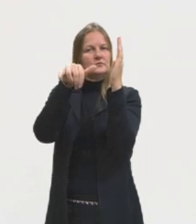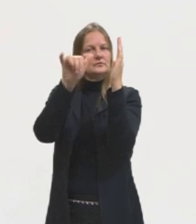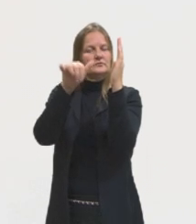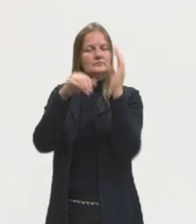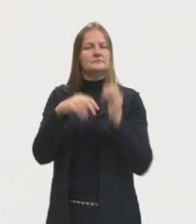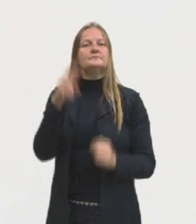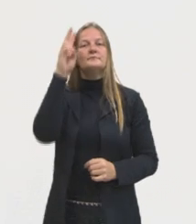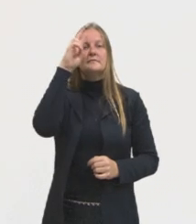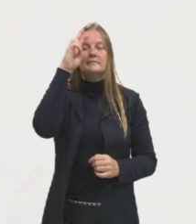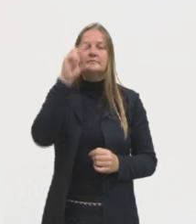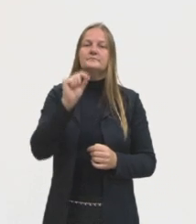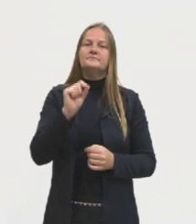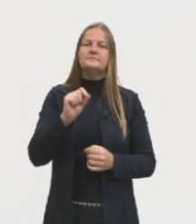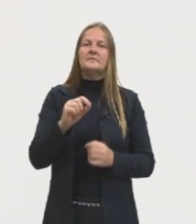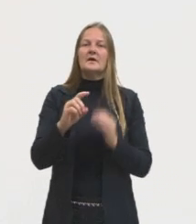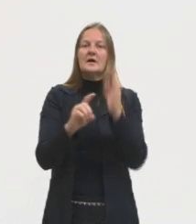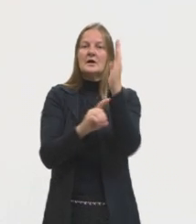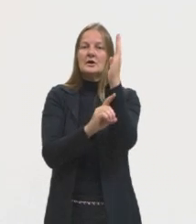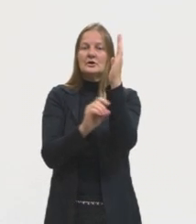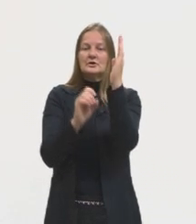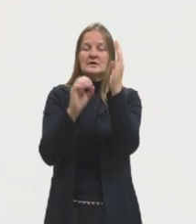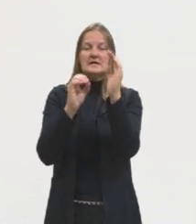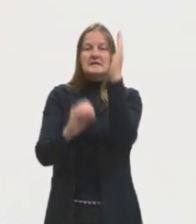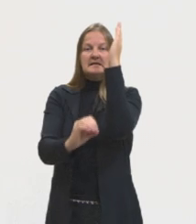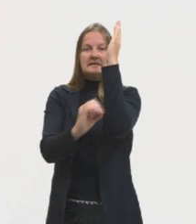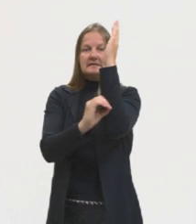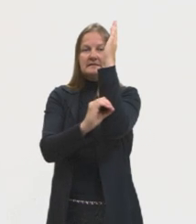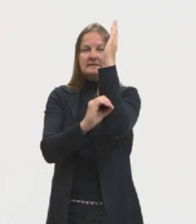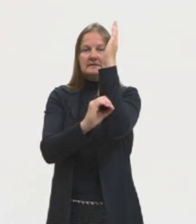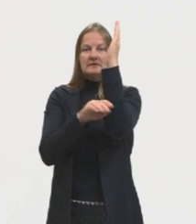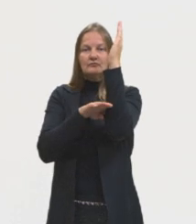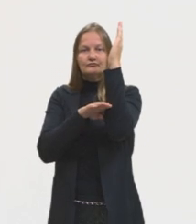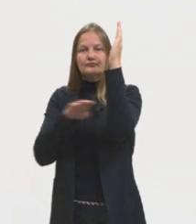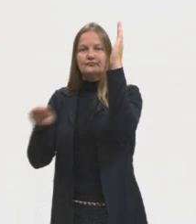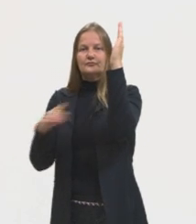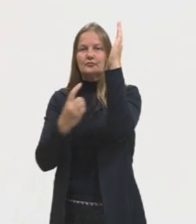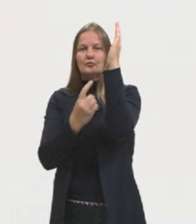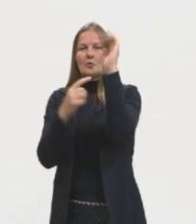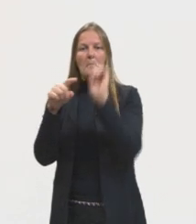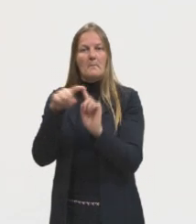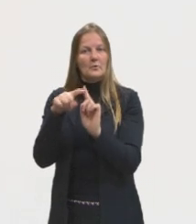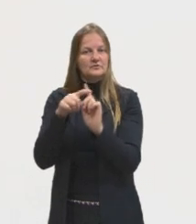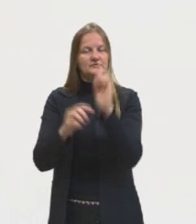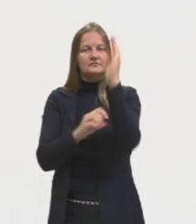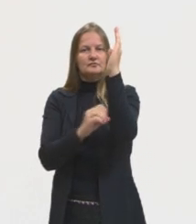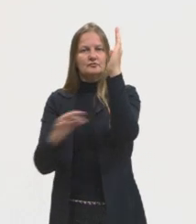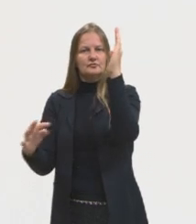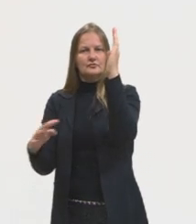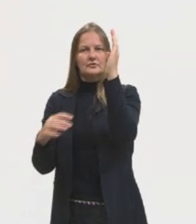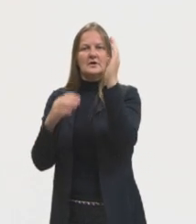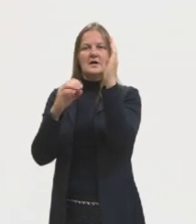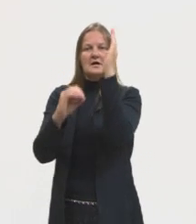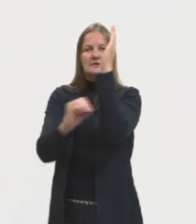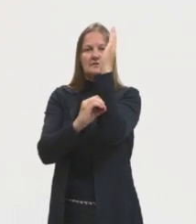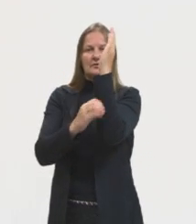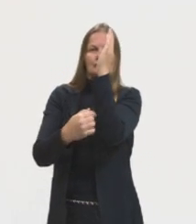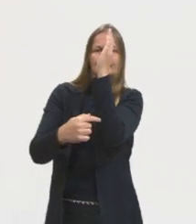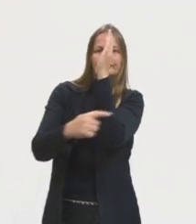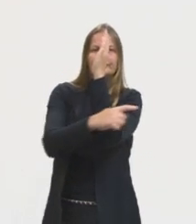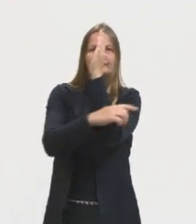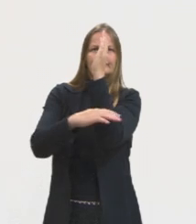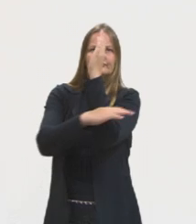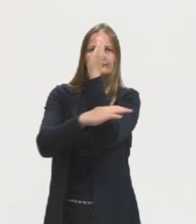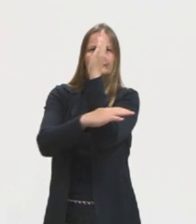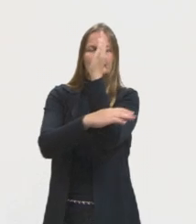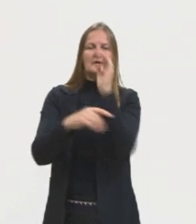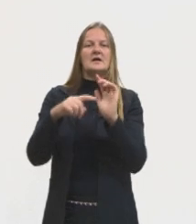Lembrando que a direita do zero então no eixo X nós temos números positivos a esquerda do zero então no eixo X